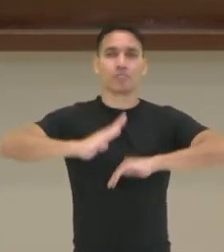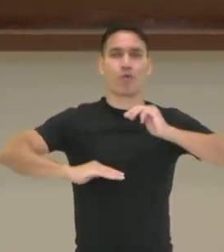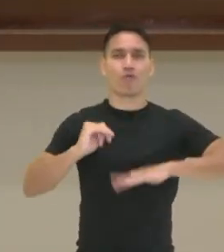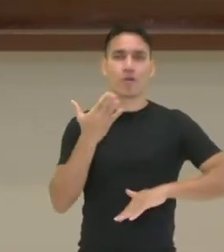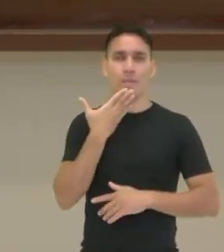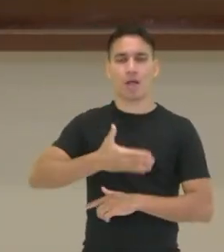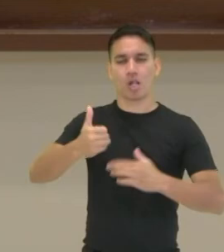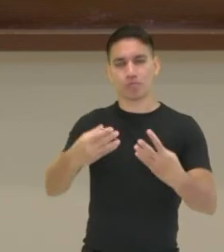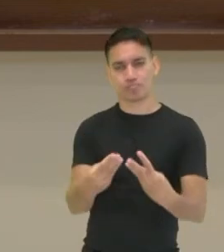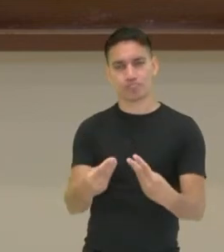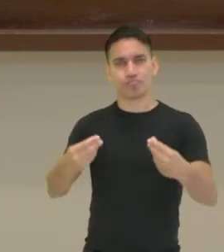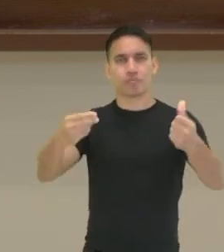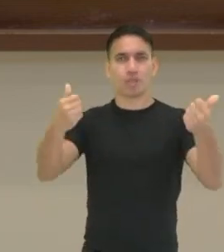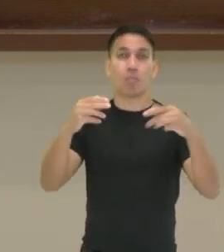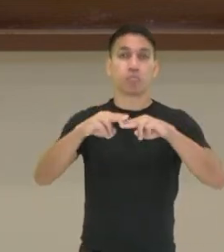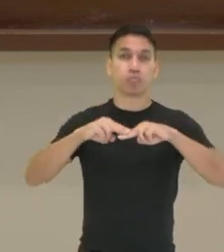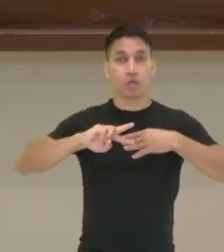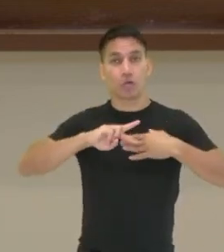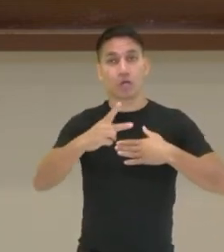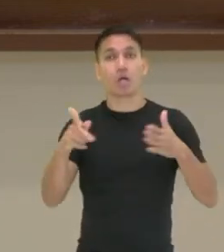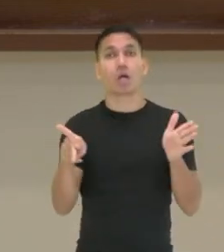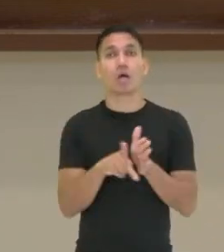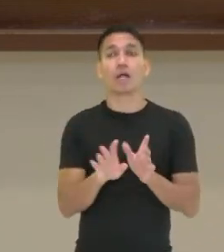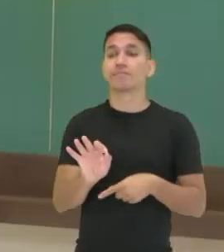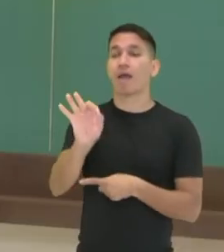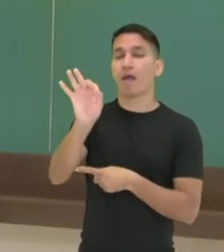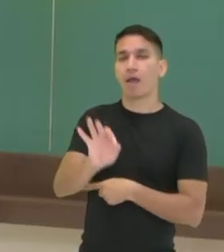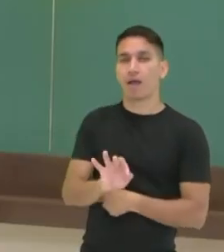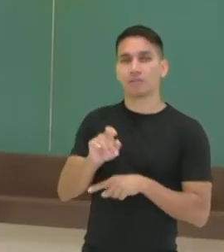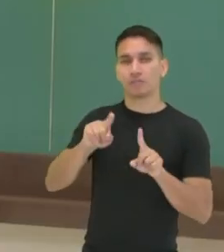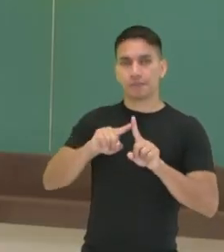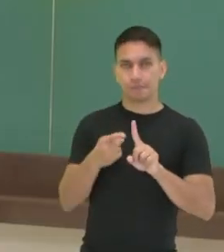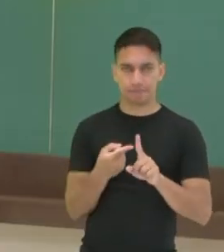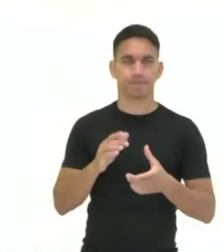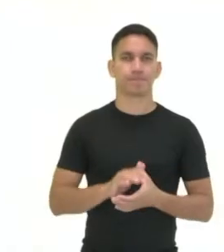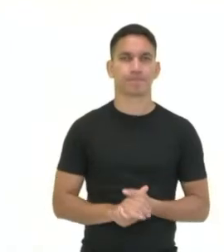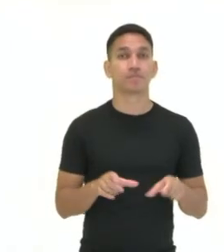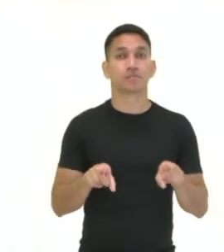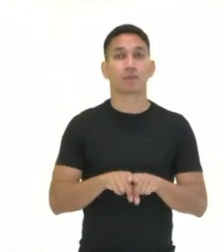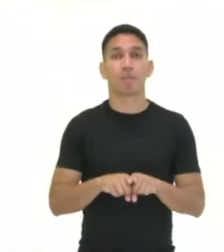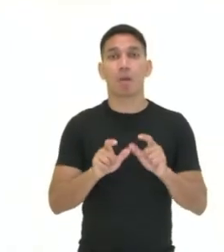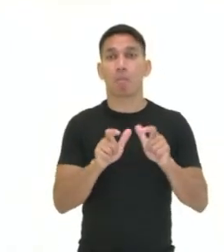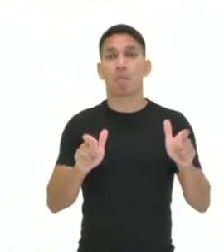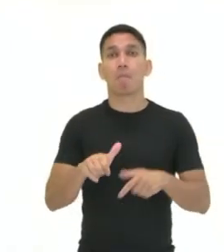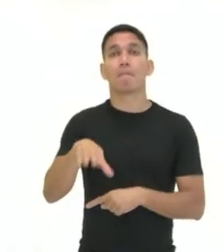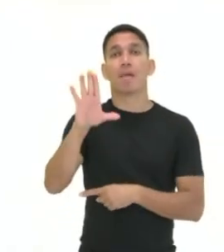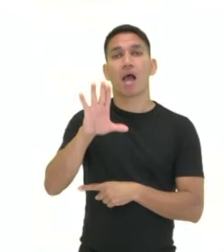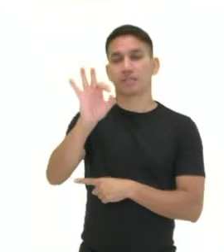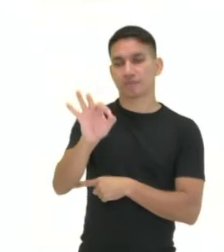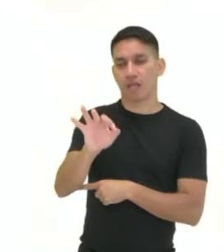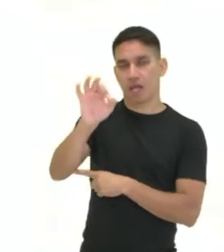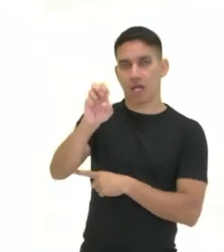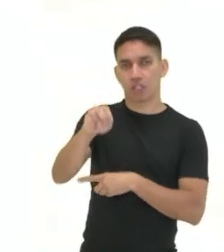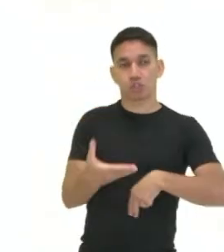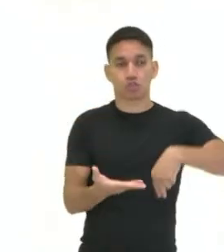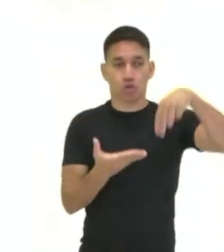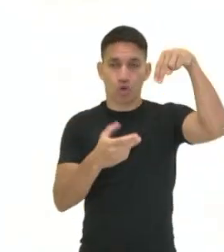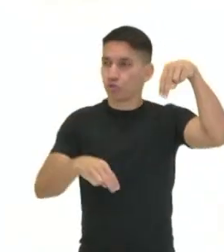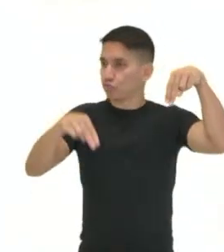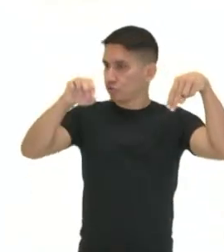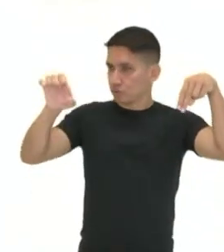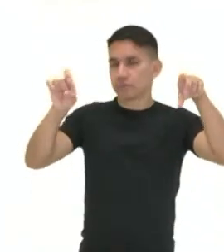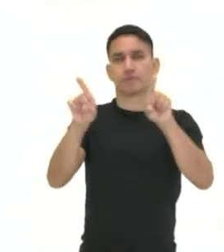vai impactar nessas taxas de fecundidade. Aqui a gente tem as maiores taxas na região norte e